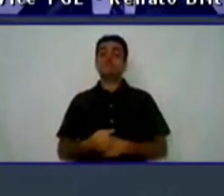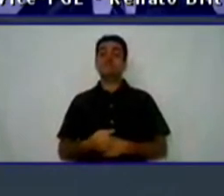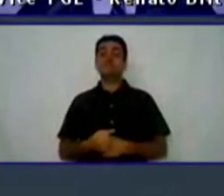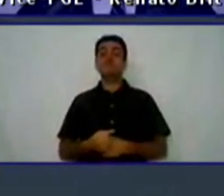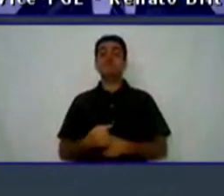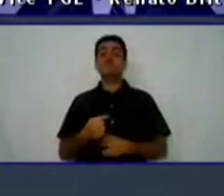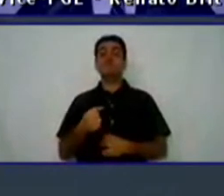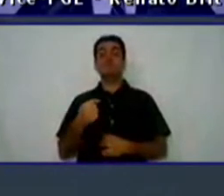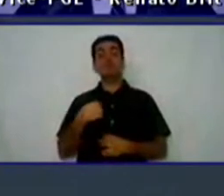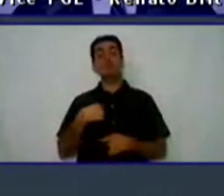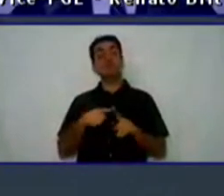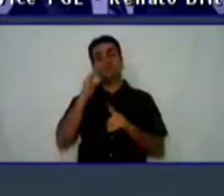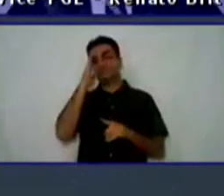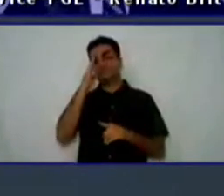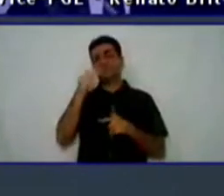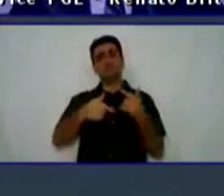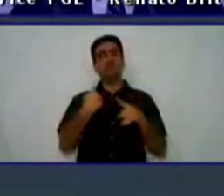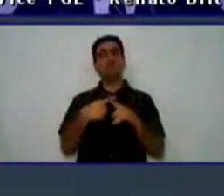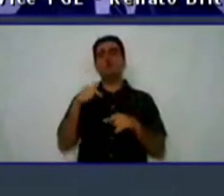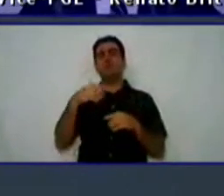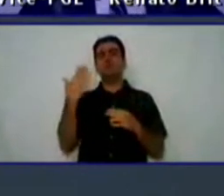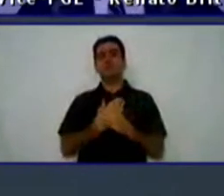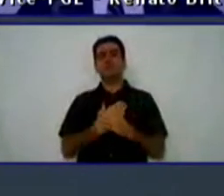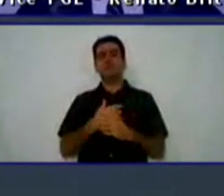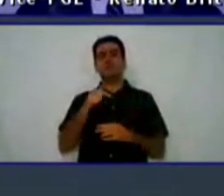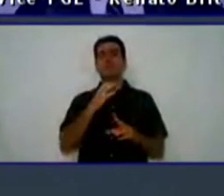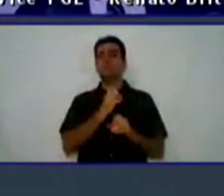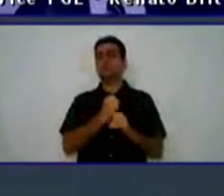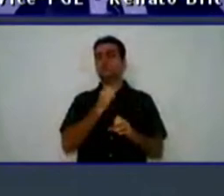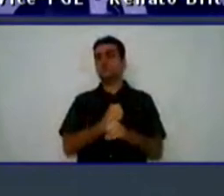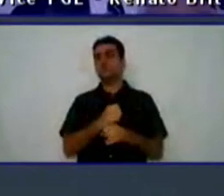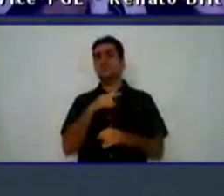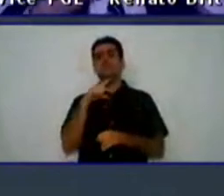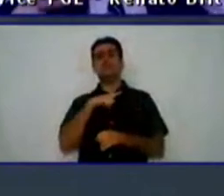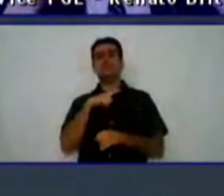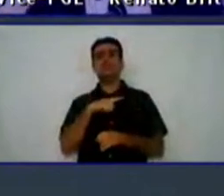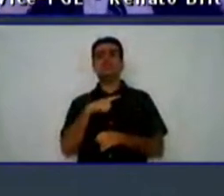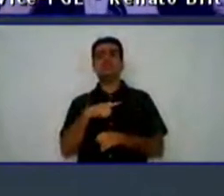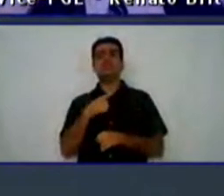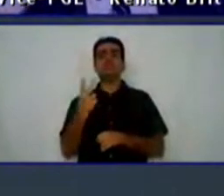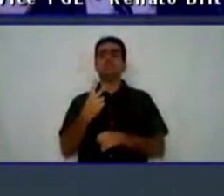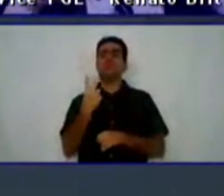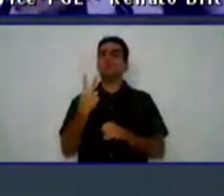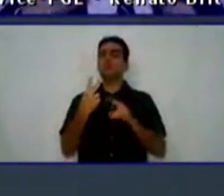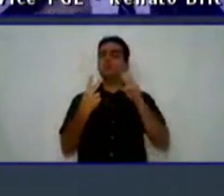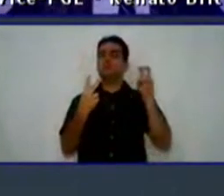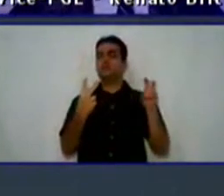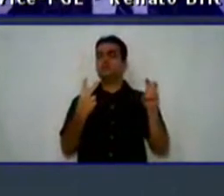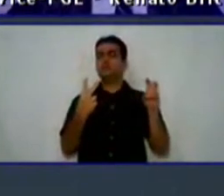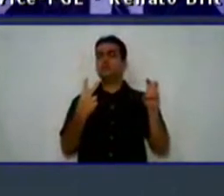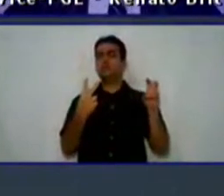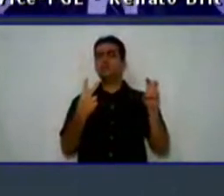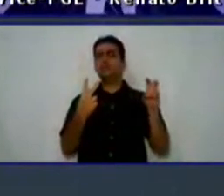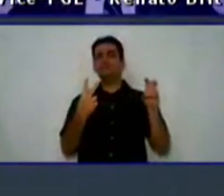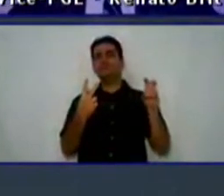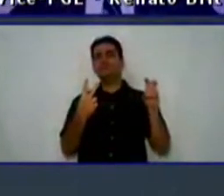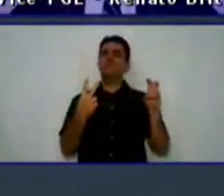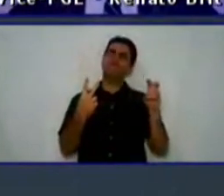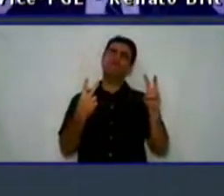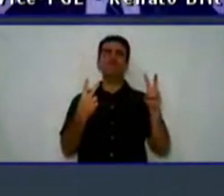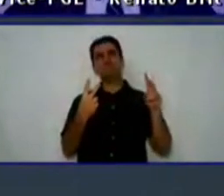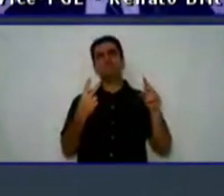Direto ao ponto, esse processo de prestação de contas tem duas questões que